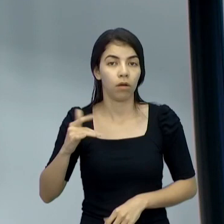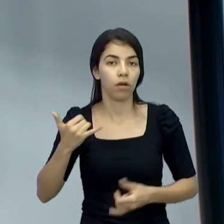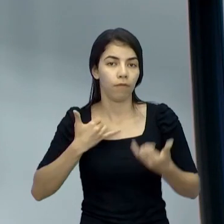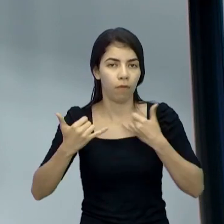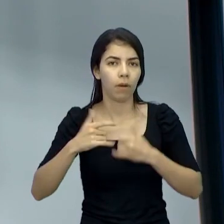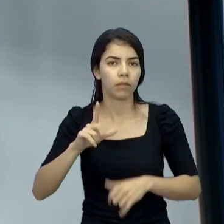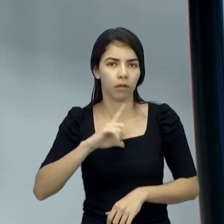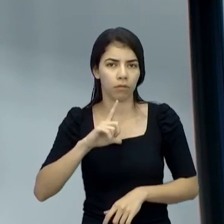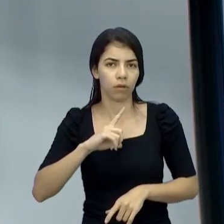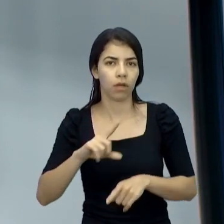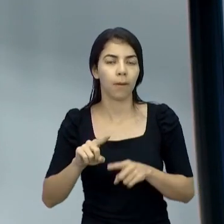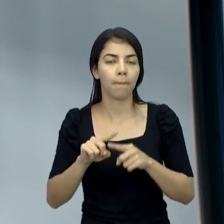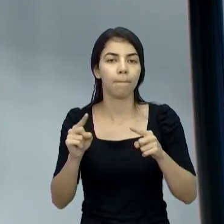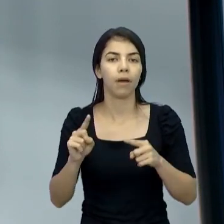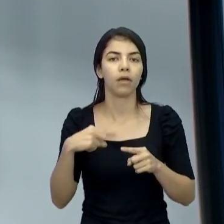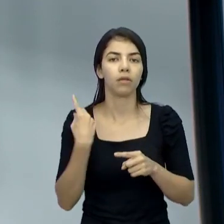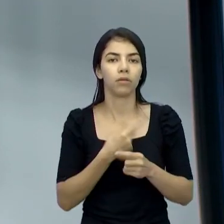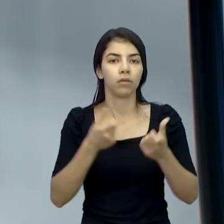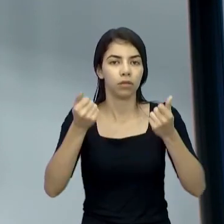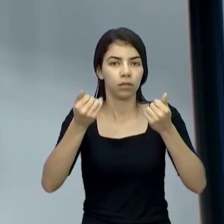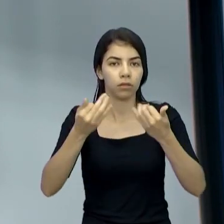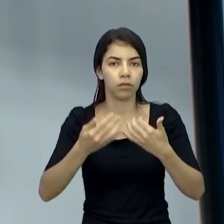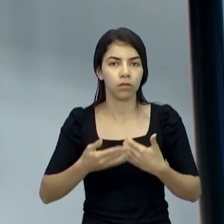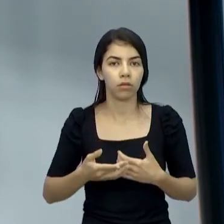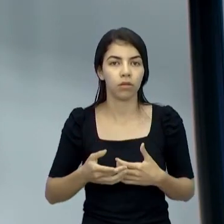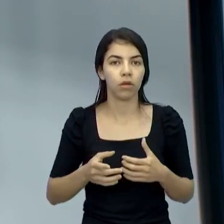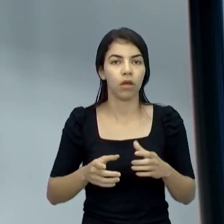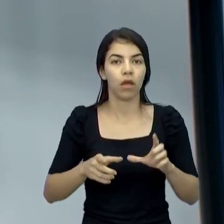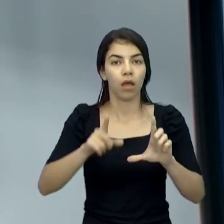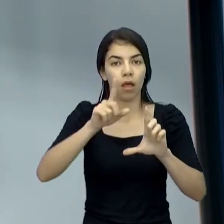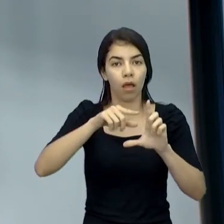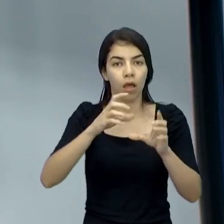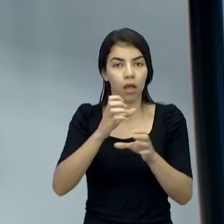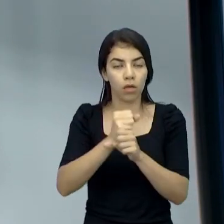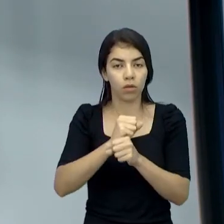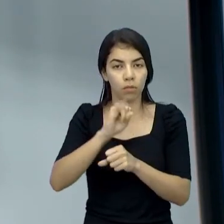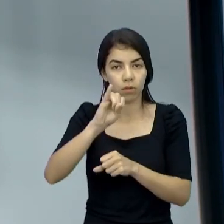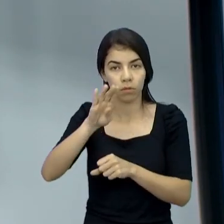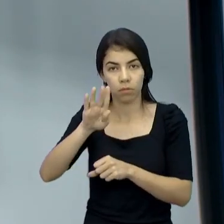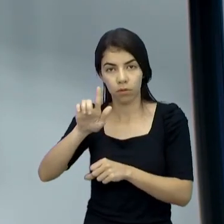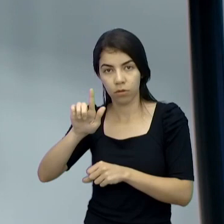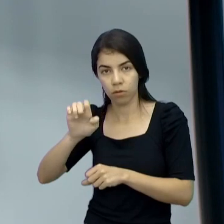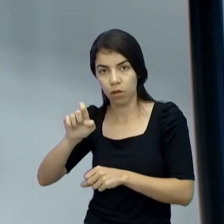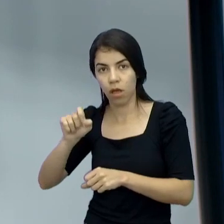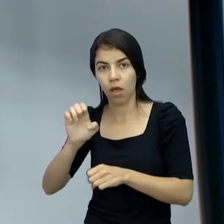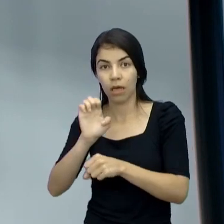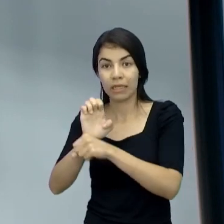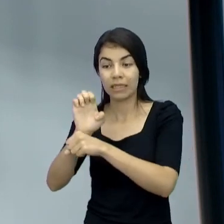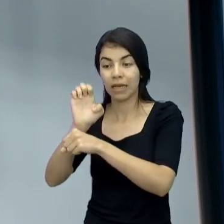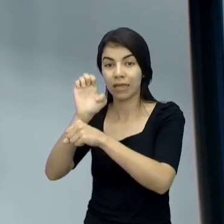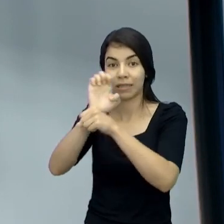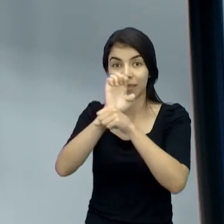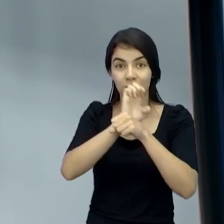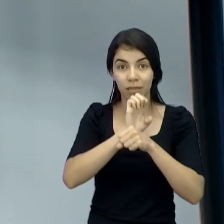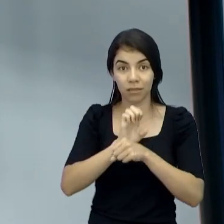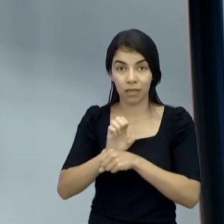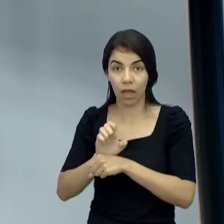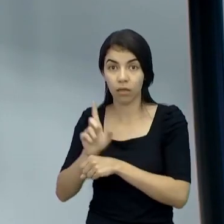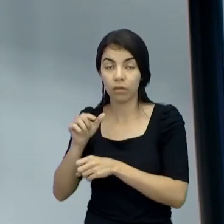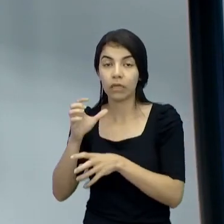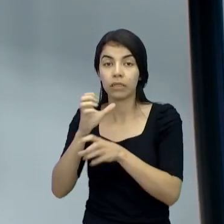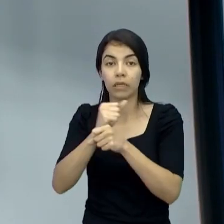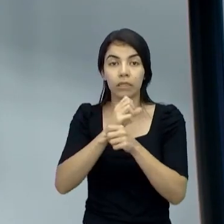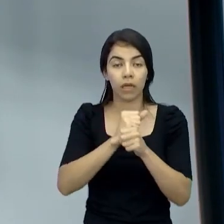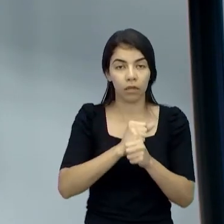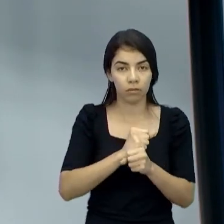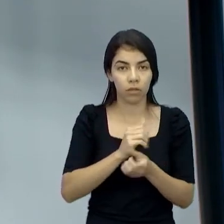informação. A gente está falando aí dos dados do IBGE, são dados gerais, mas cada estado possui essas informações também através das suas